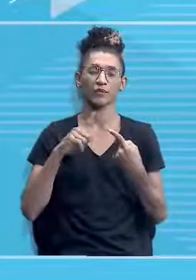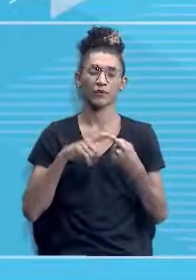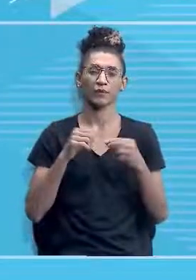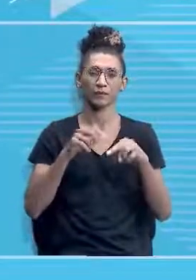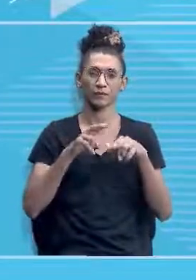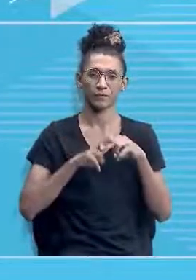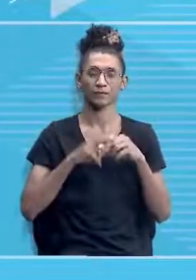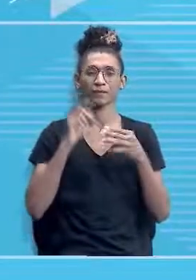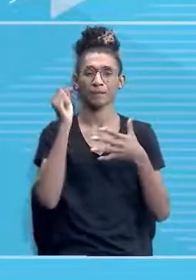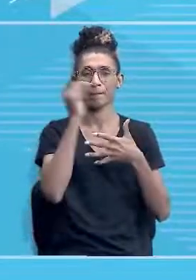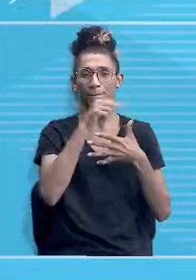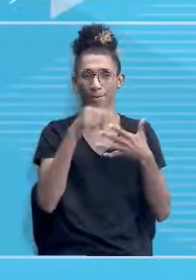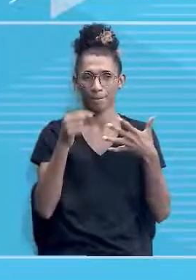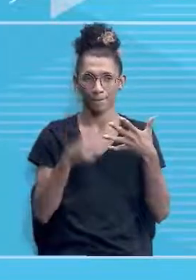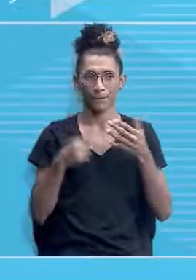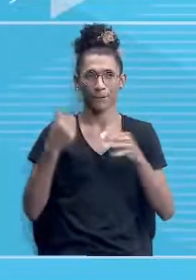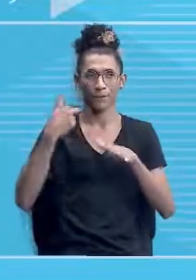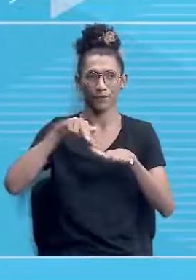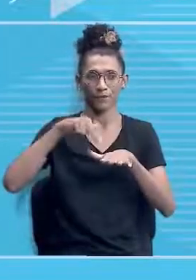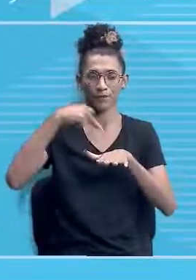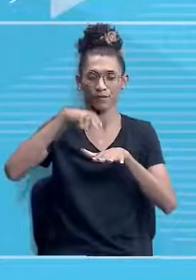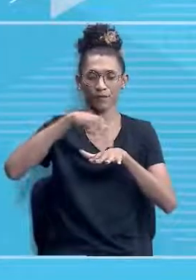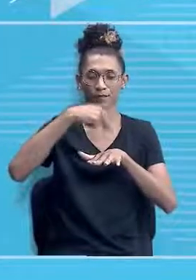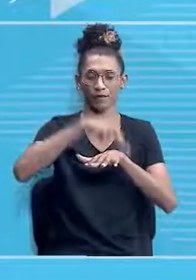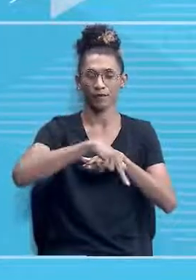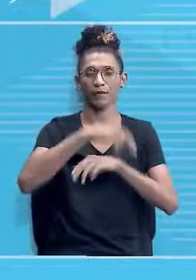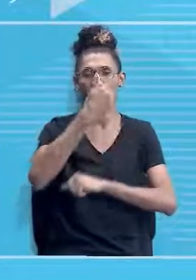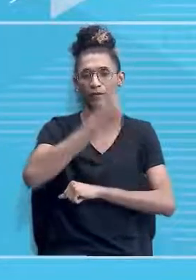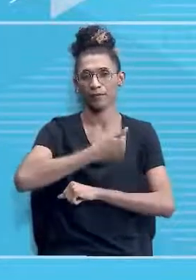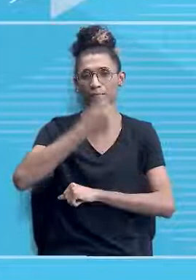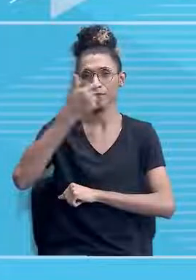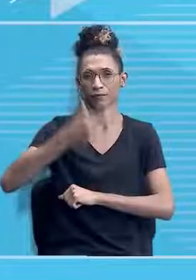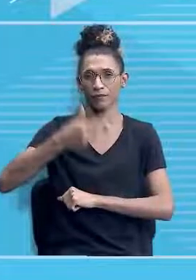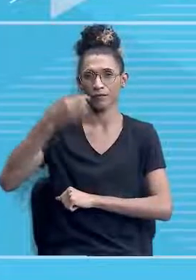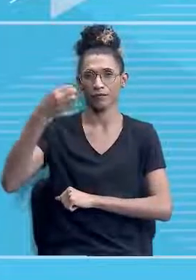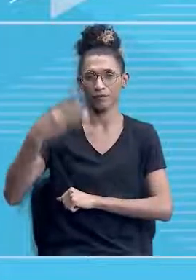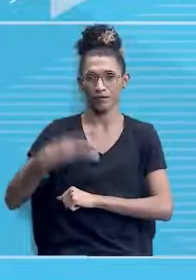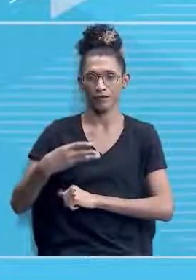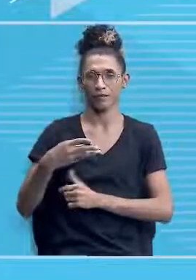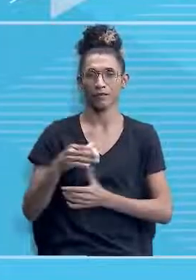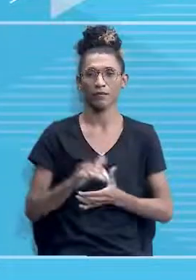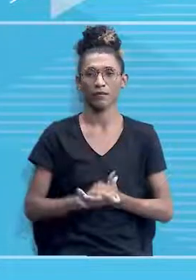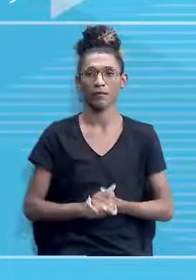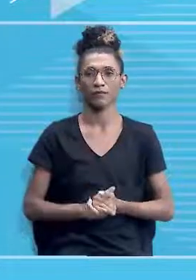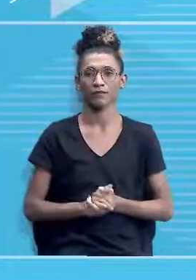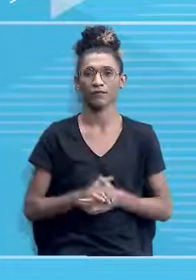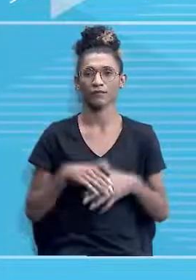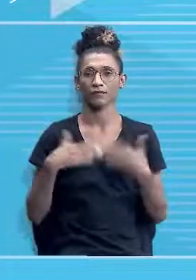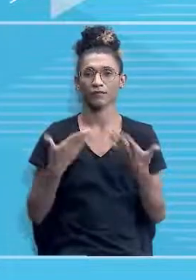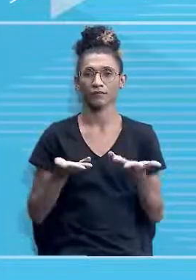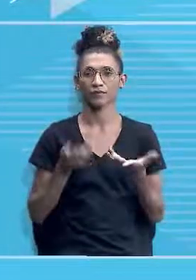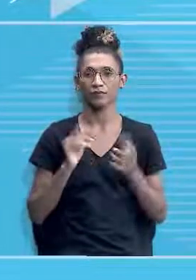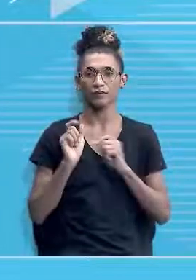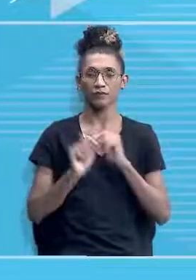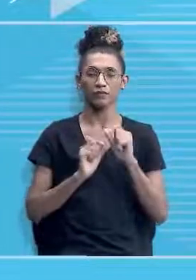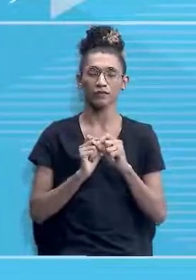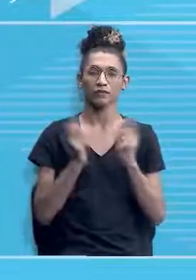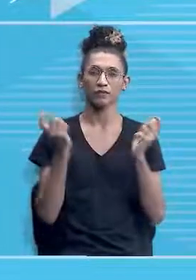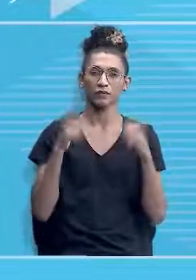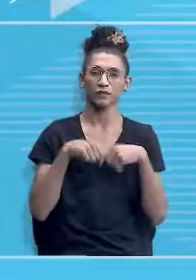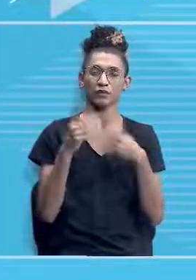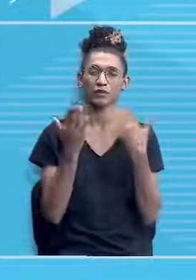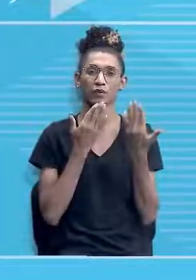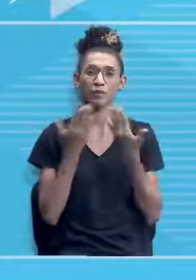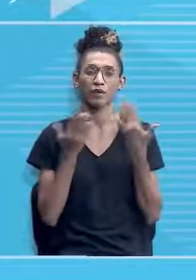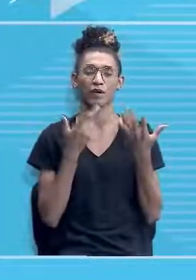classificamos as aminas e Amina primária secundária e terciária e vai poder então comparar